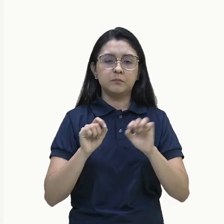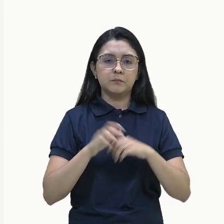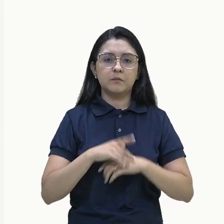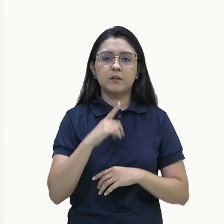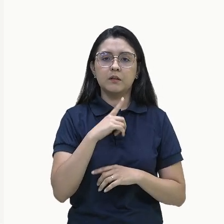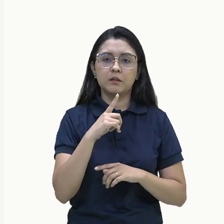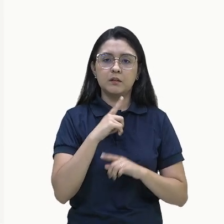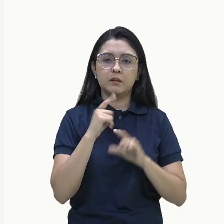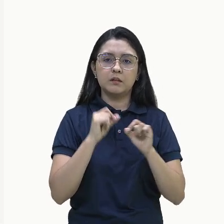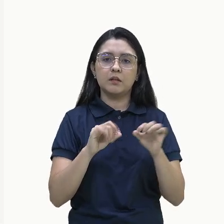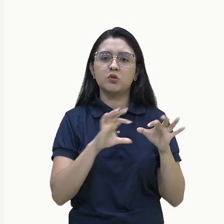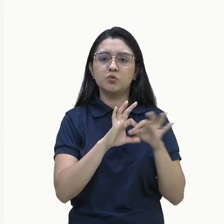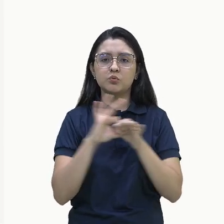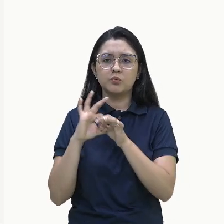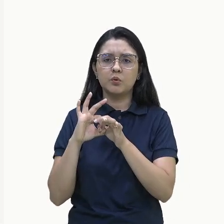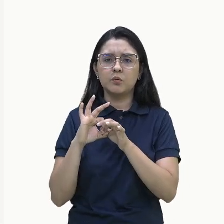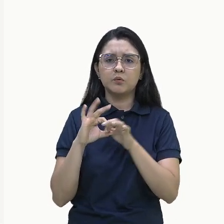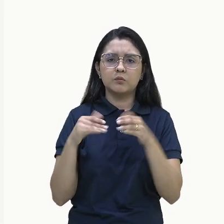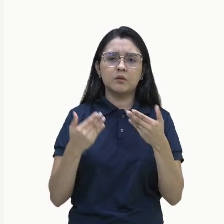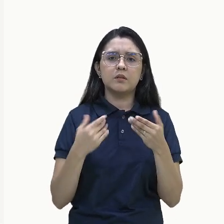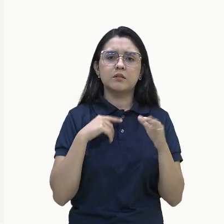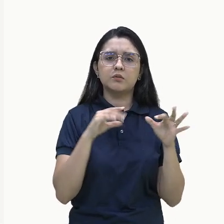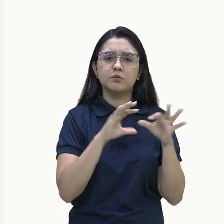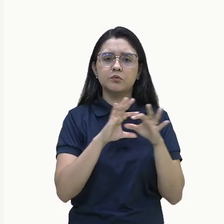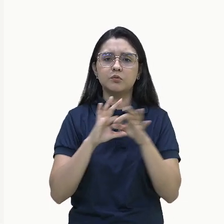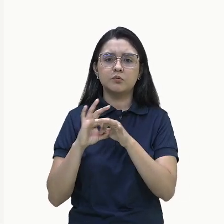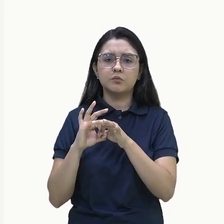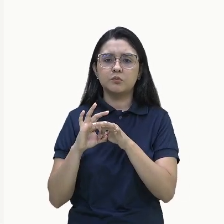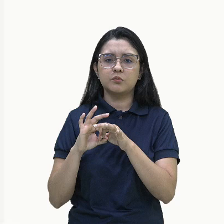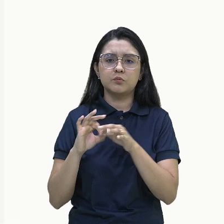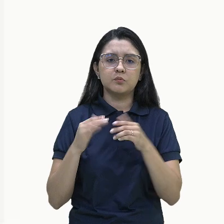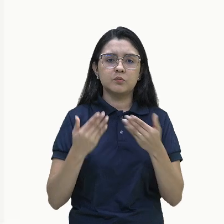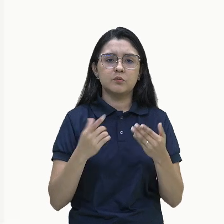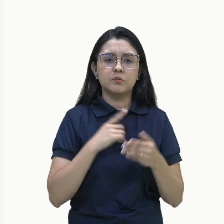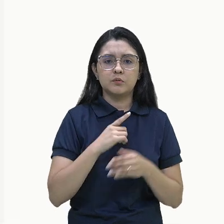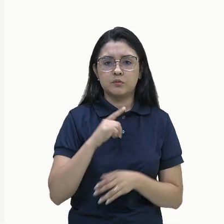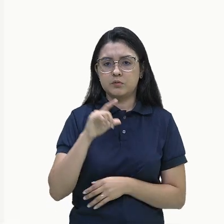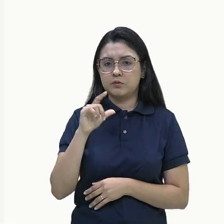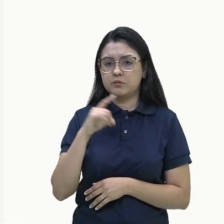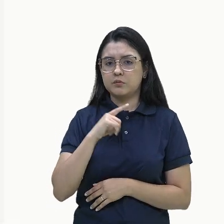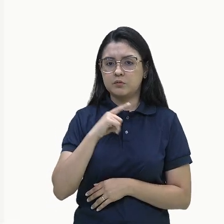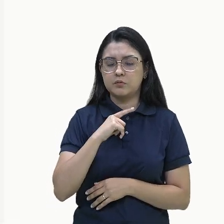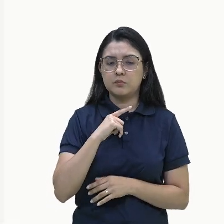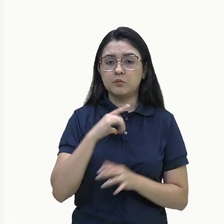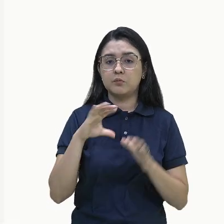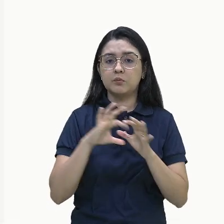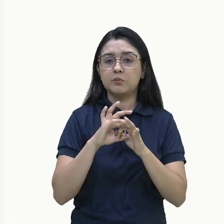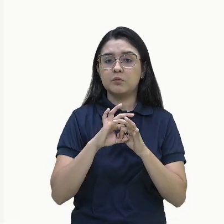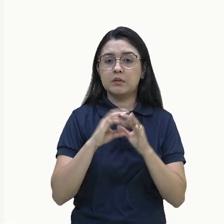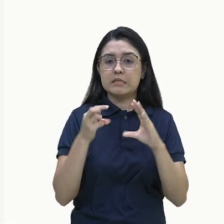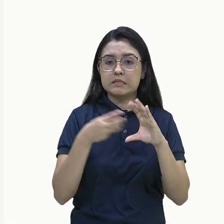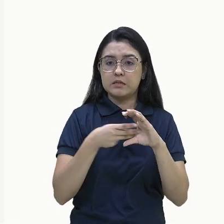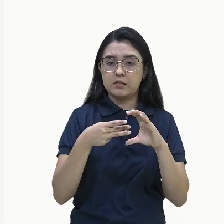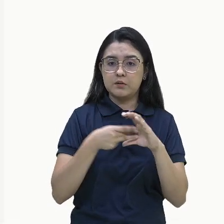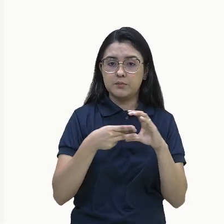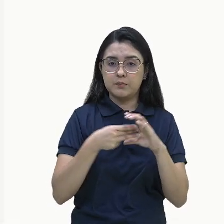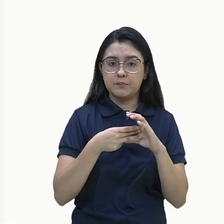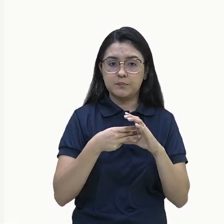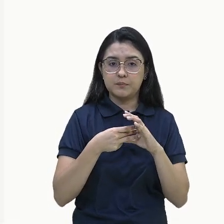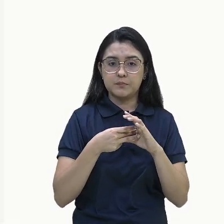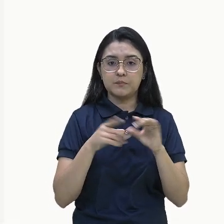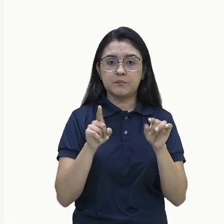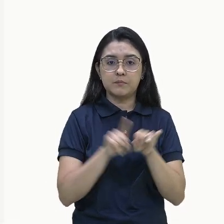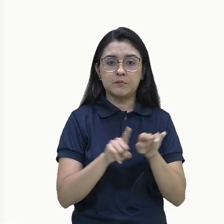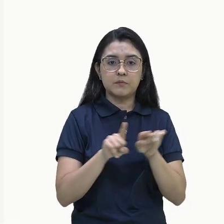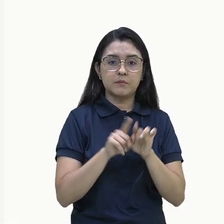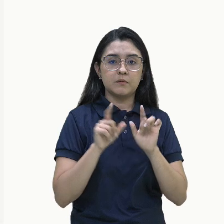contêm junções. Essas junções, elas comunicantes, eles unem essas células e